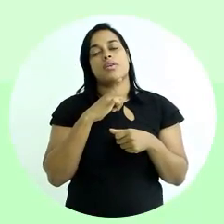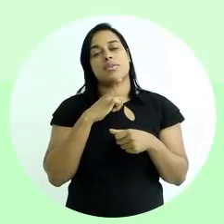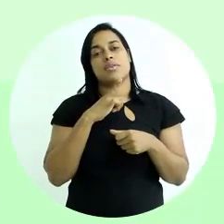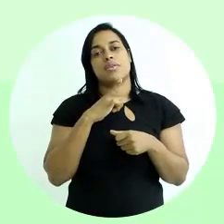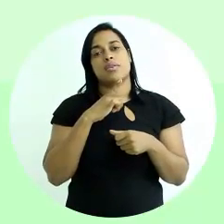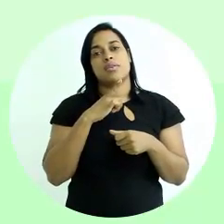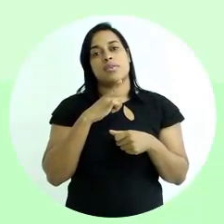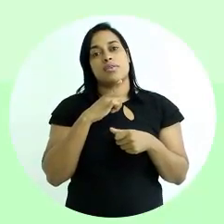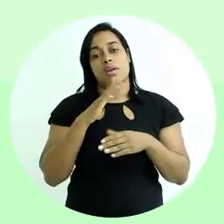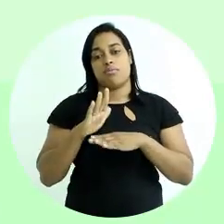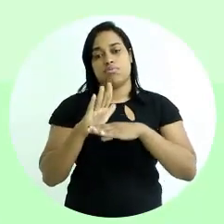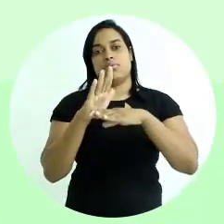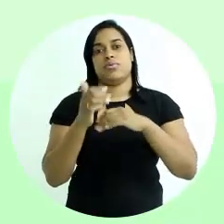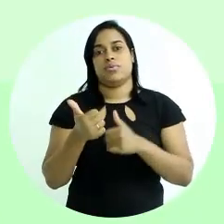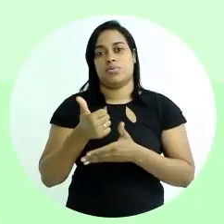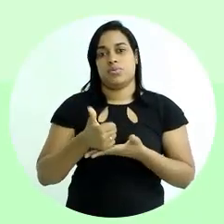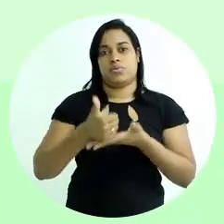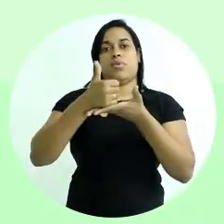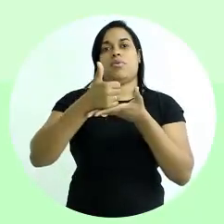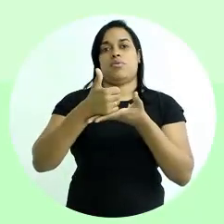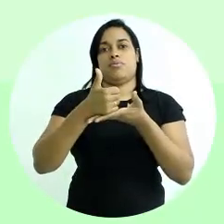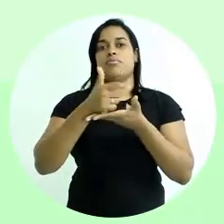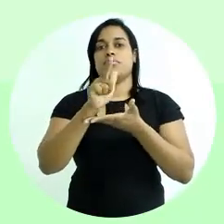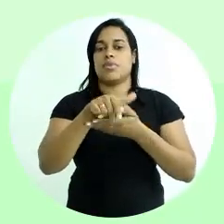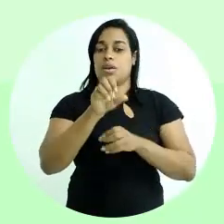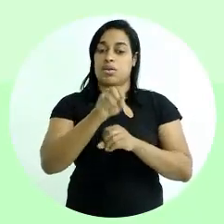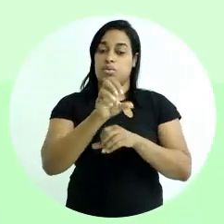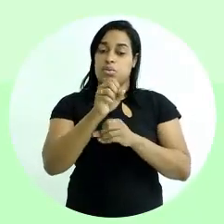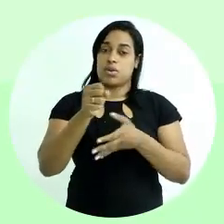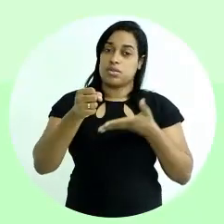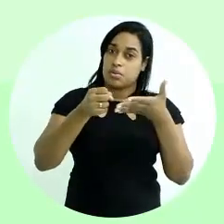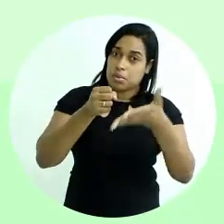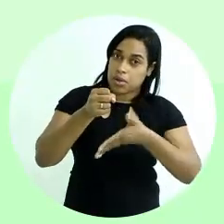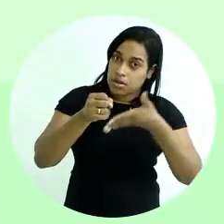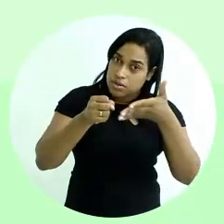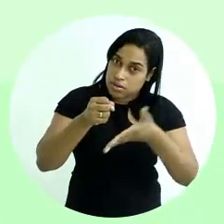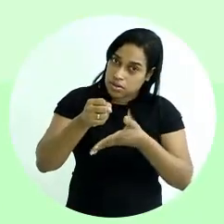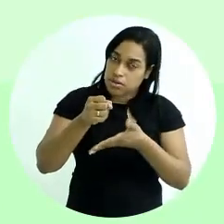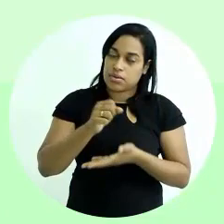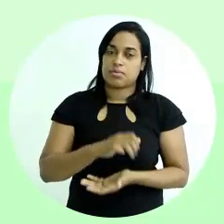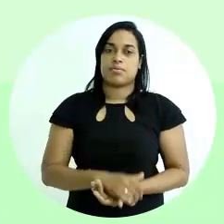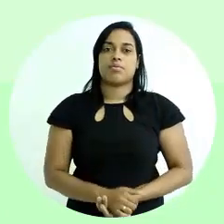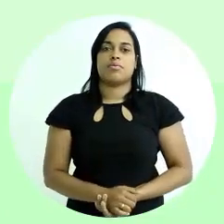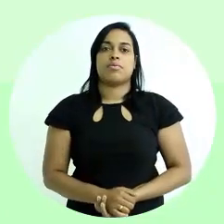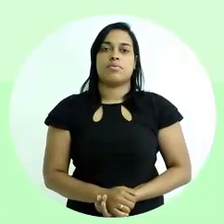efeito mais de suporte à educação básica